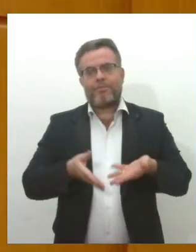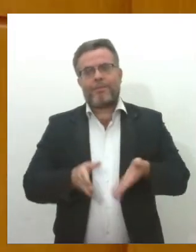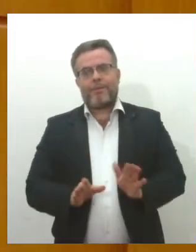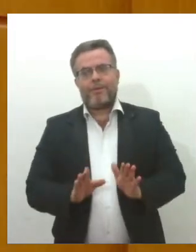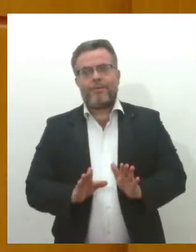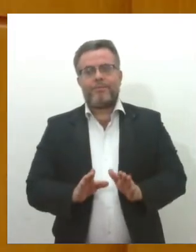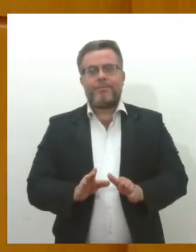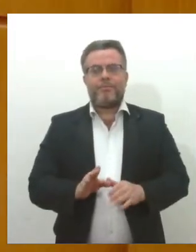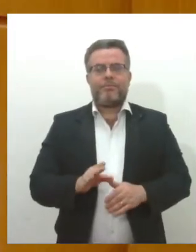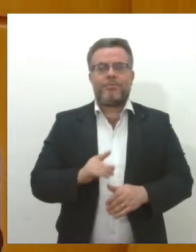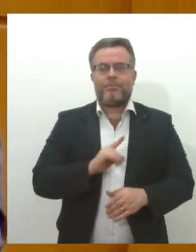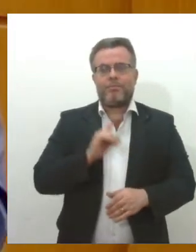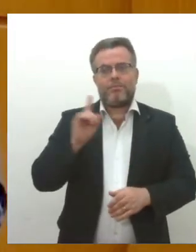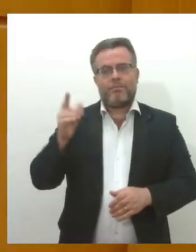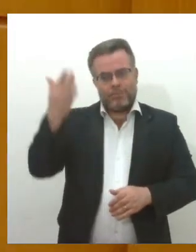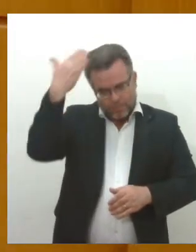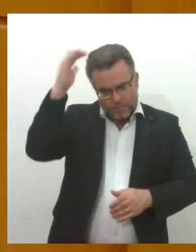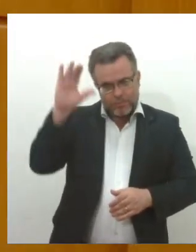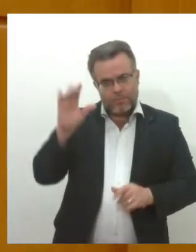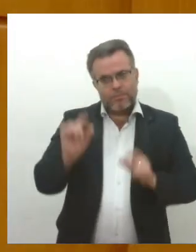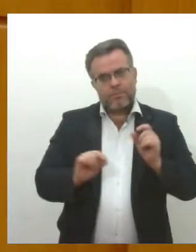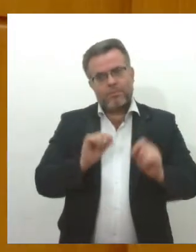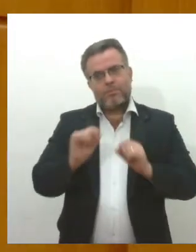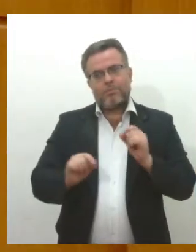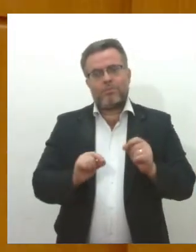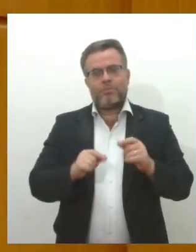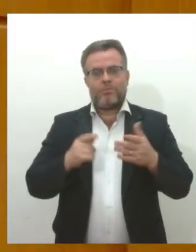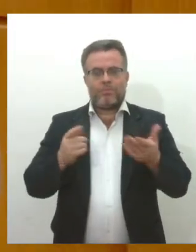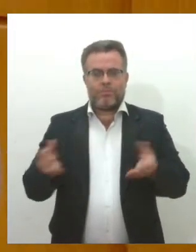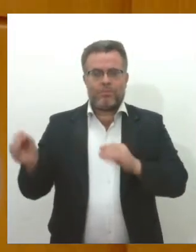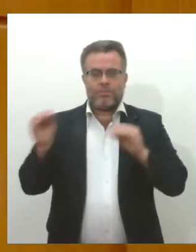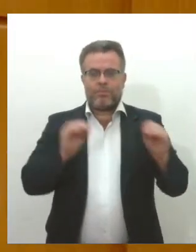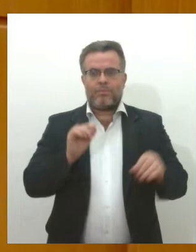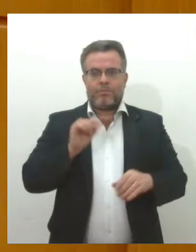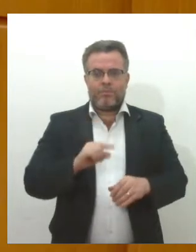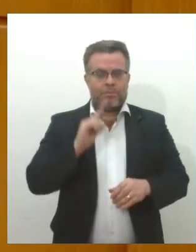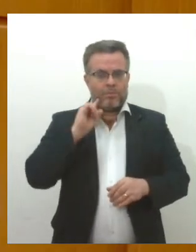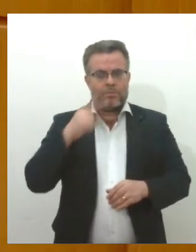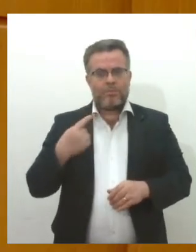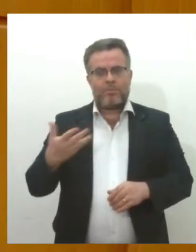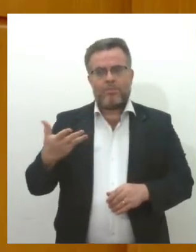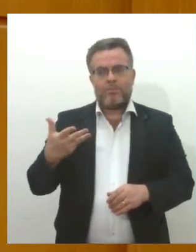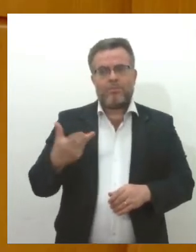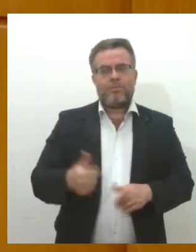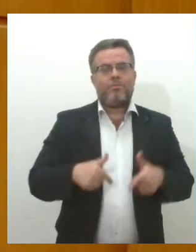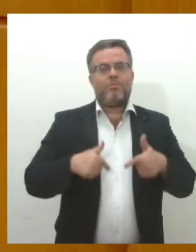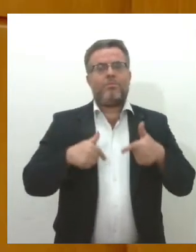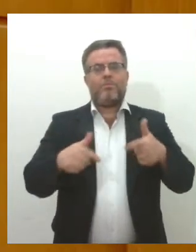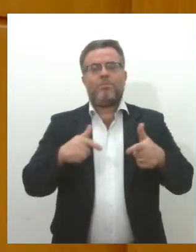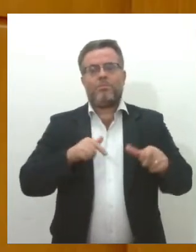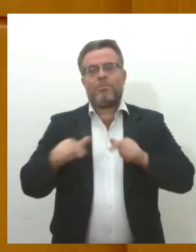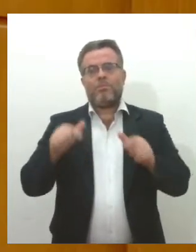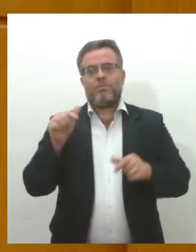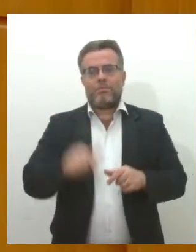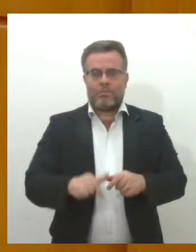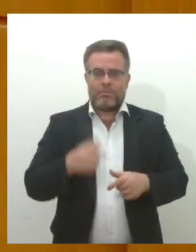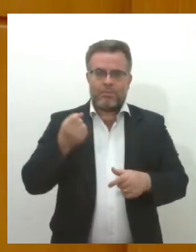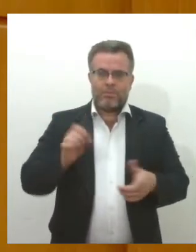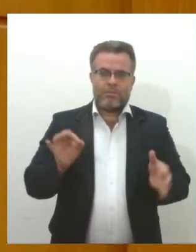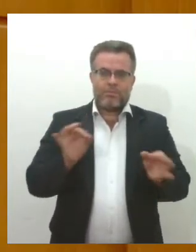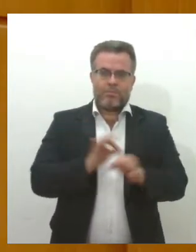cidade de Missão Velha no Ceará ela o advogado uma advogada muito brilhante muito atuante aqui no nosso estado